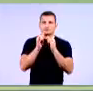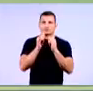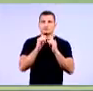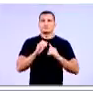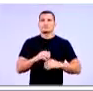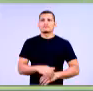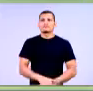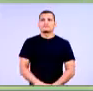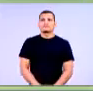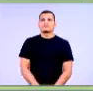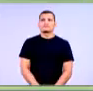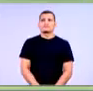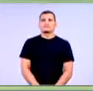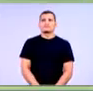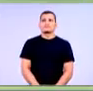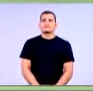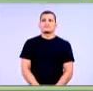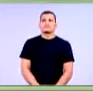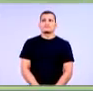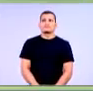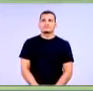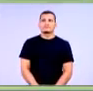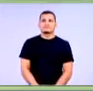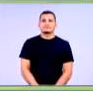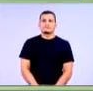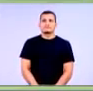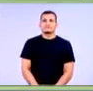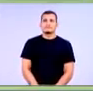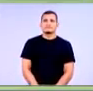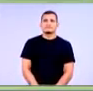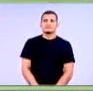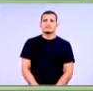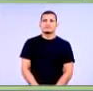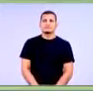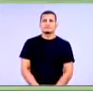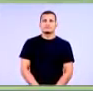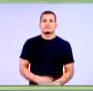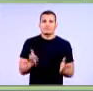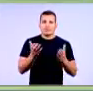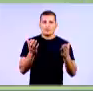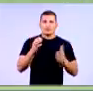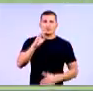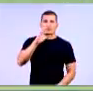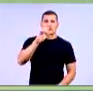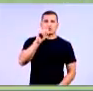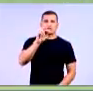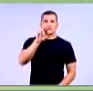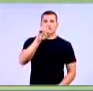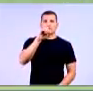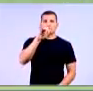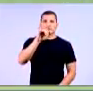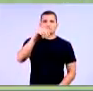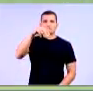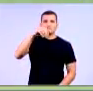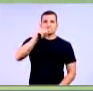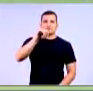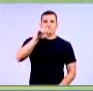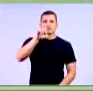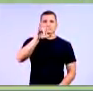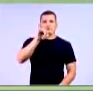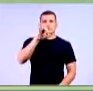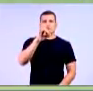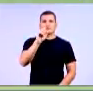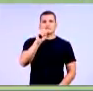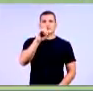alunos. Detalhando, né, através do tipo de cardinalidade, que é algo que a gente não é o foco da gente explorar